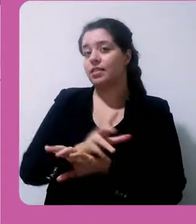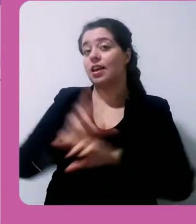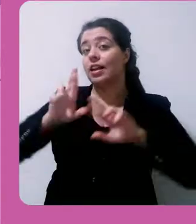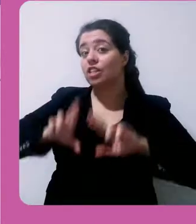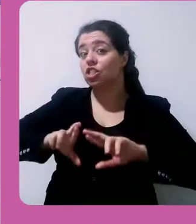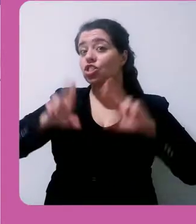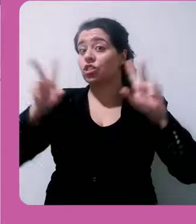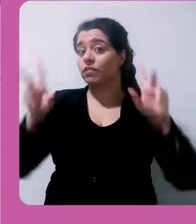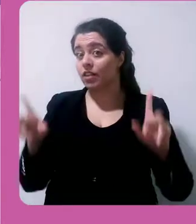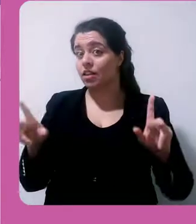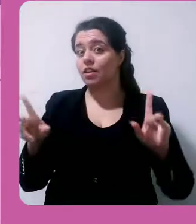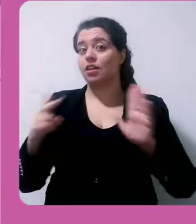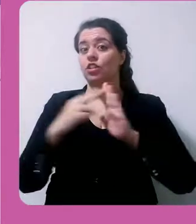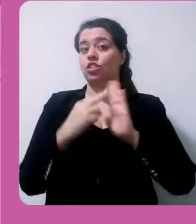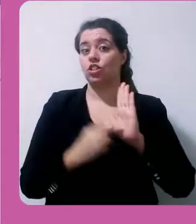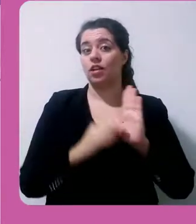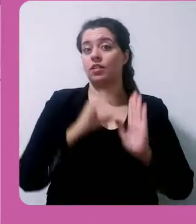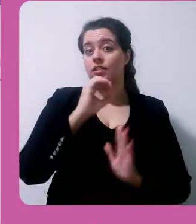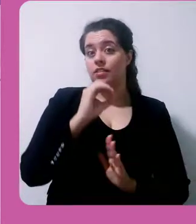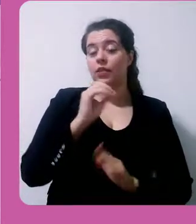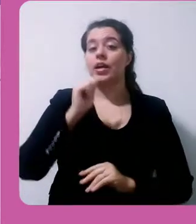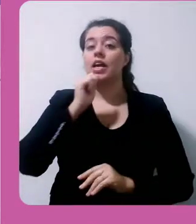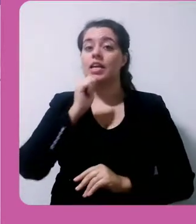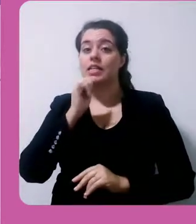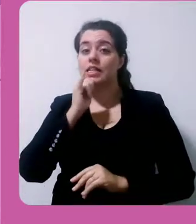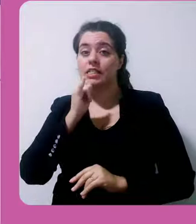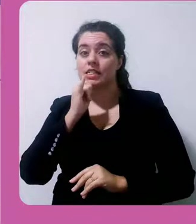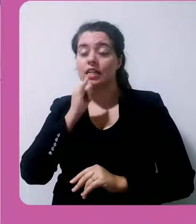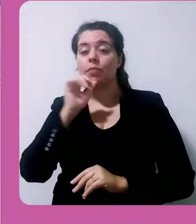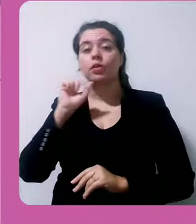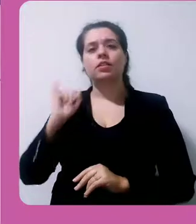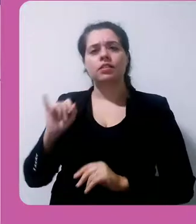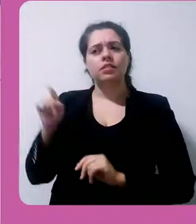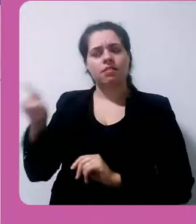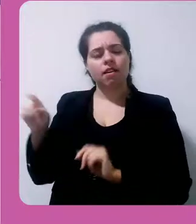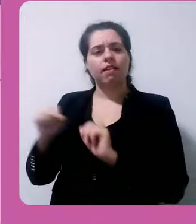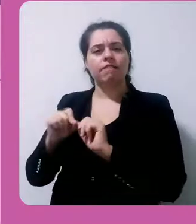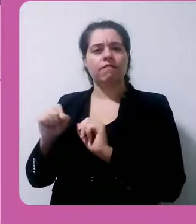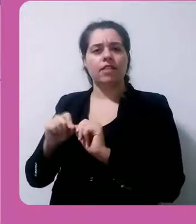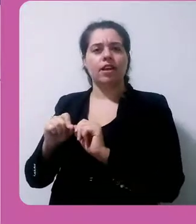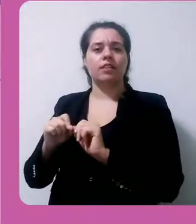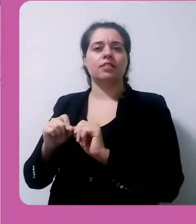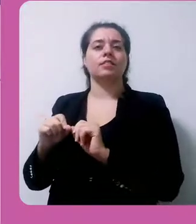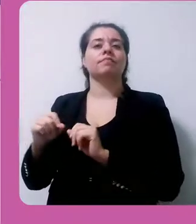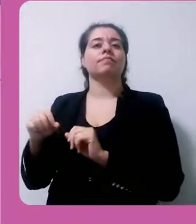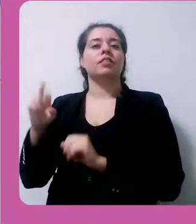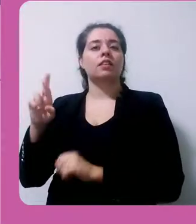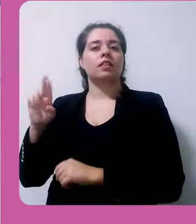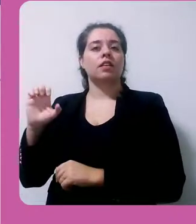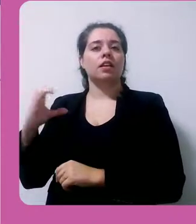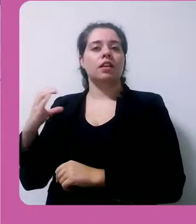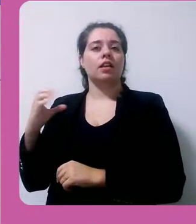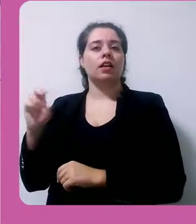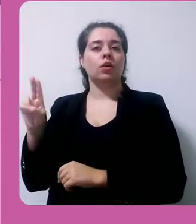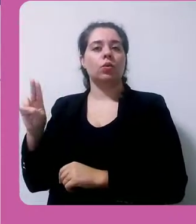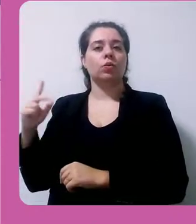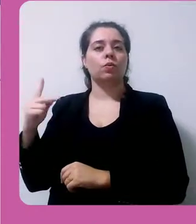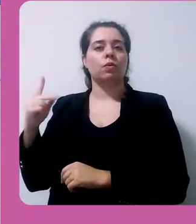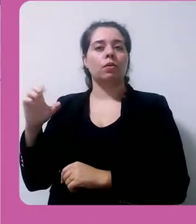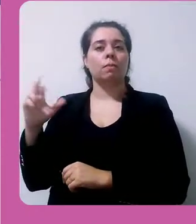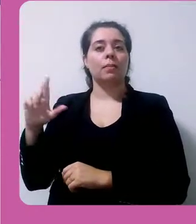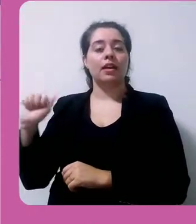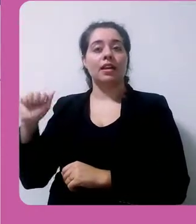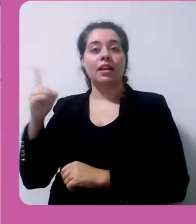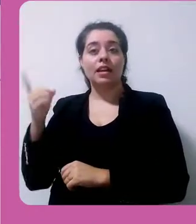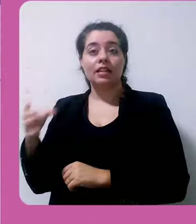fez a recuperação e tirou 0, você tem que lançar a nota 0. Porque se você não lança a nota 0, o aluno